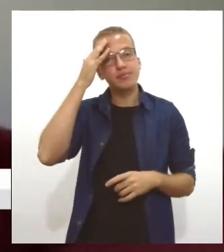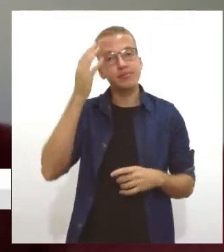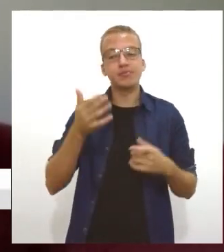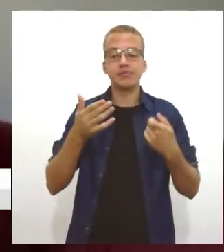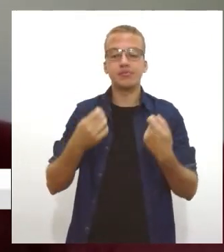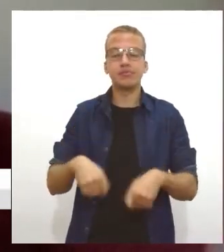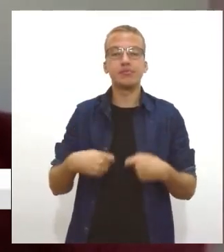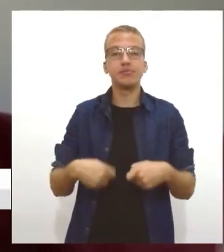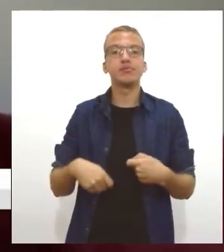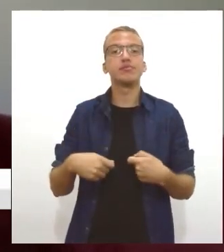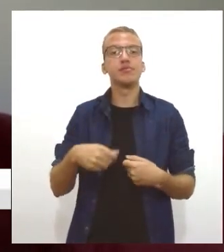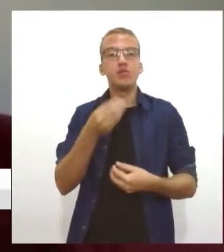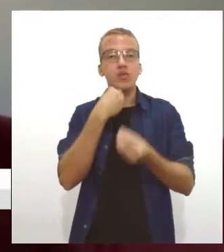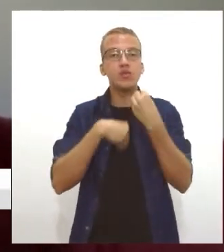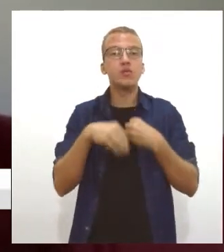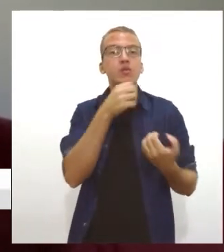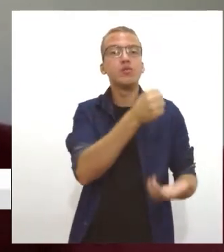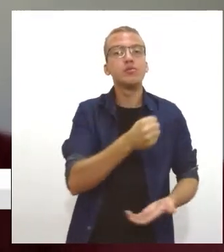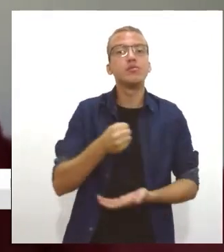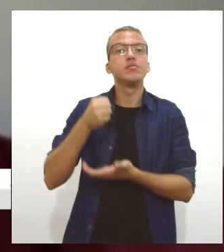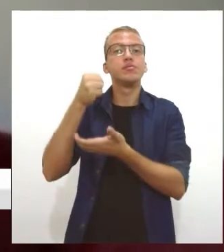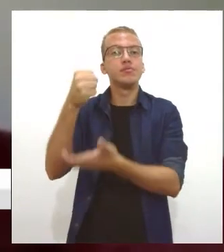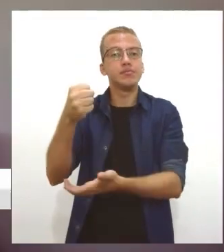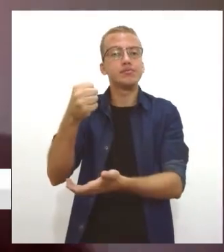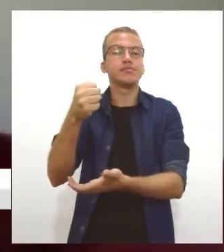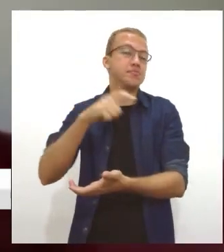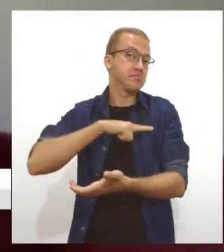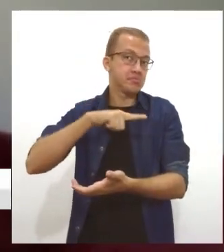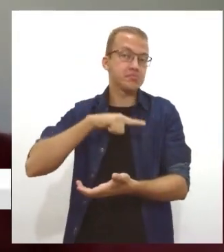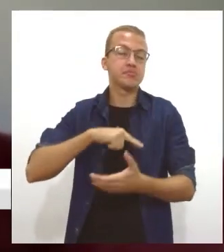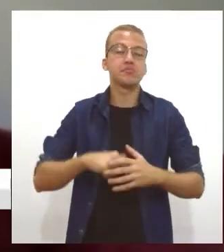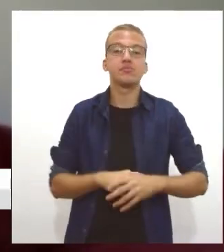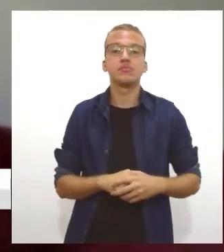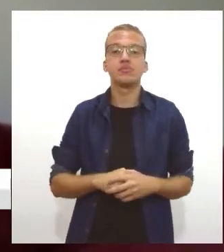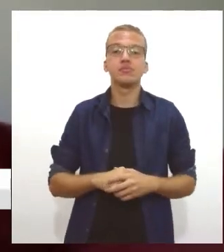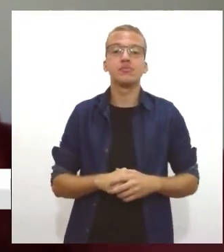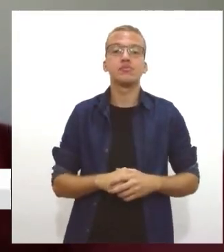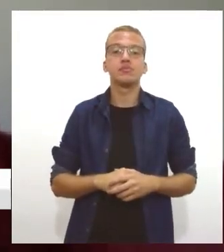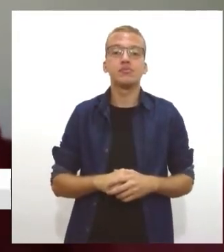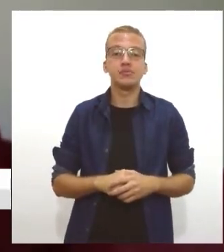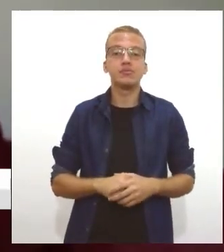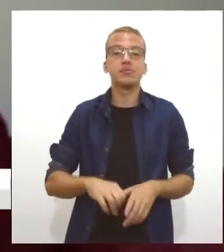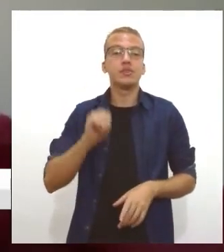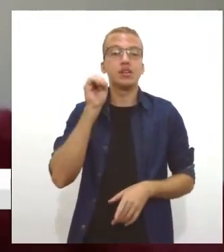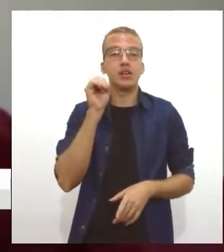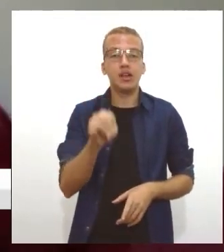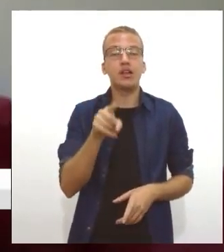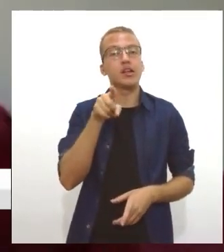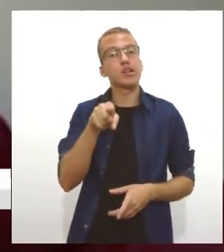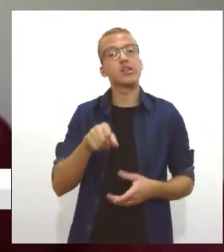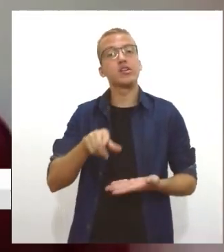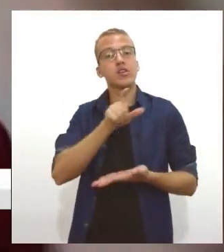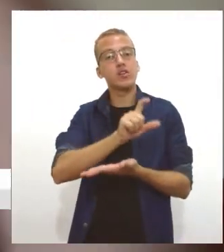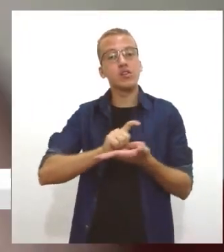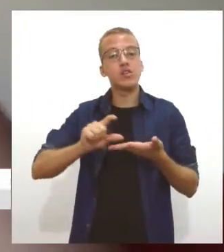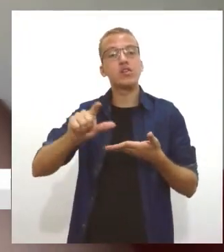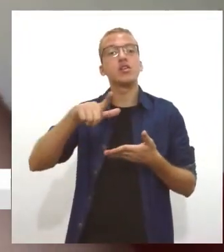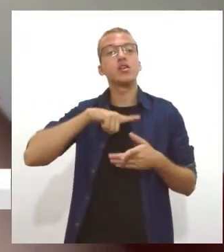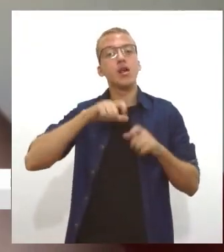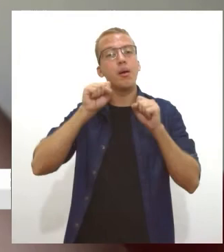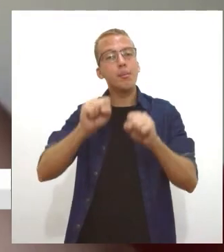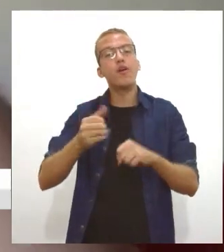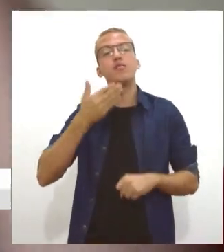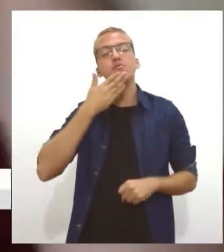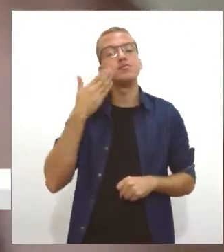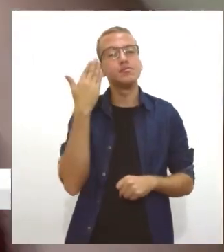alimentos, a gente faz o divórcio, compartilha de bens, né? E aí, tendo esse auxílio, no caso da mulher ser desempregada, a gente pode fazer o requerimento também,